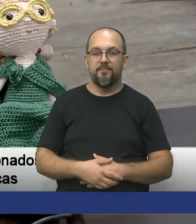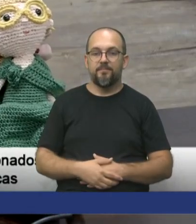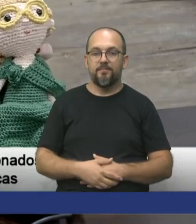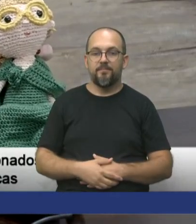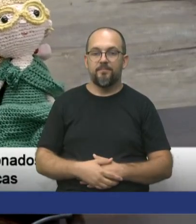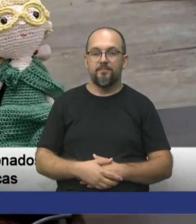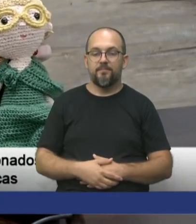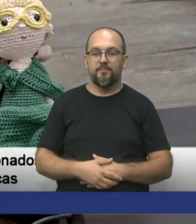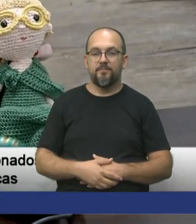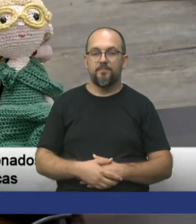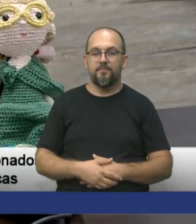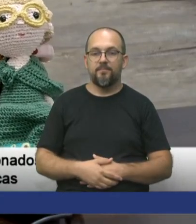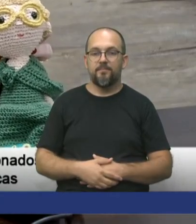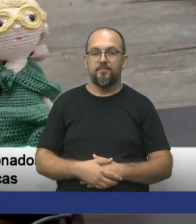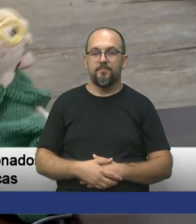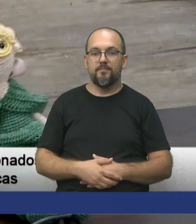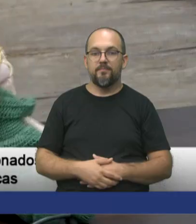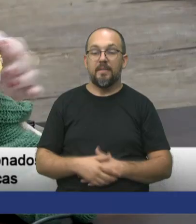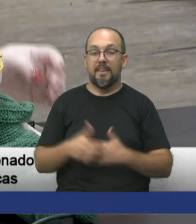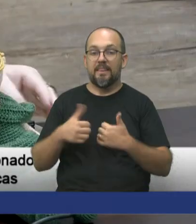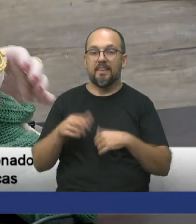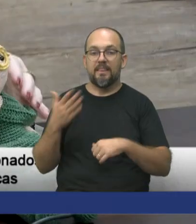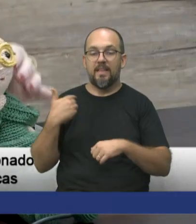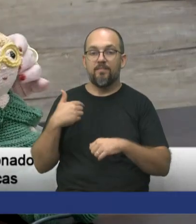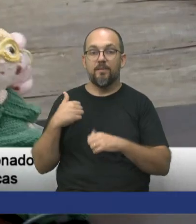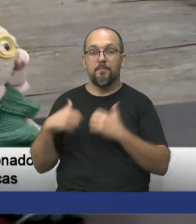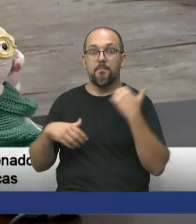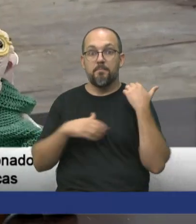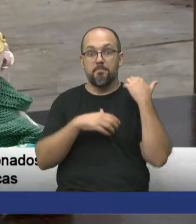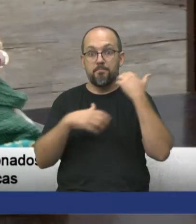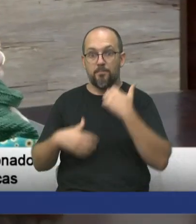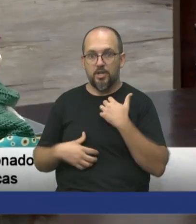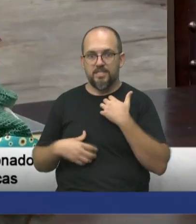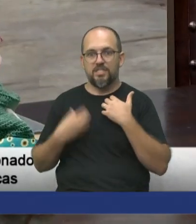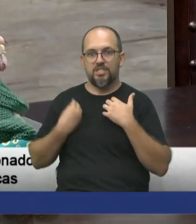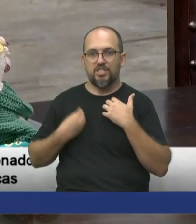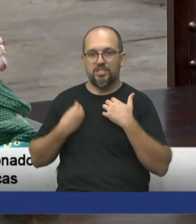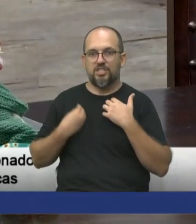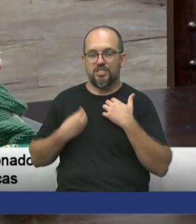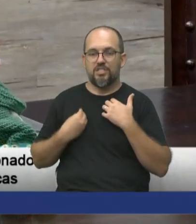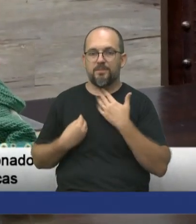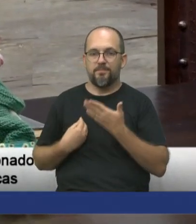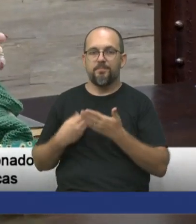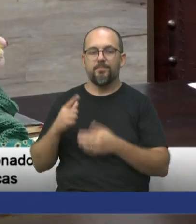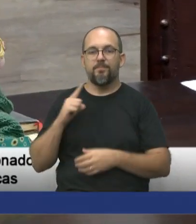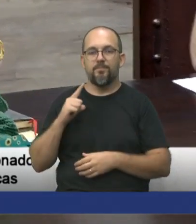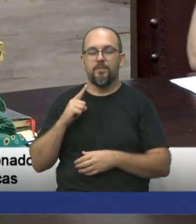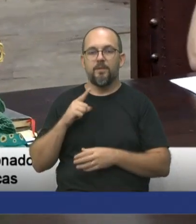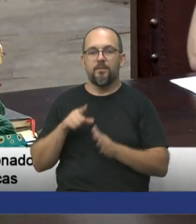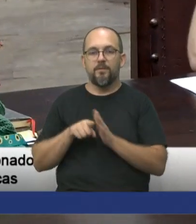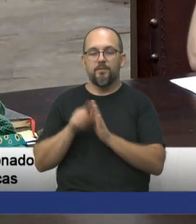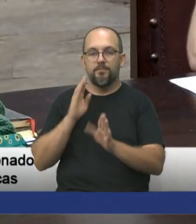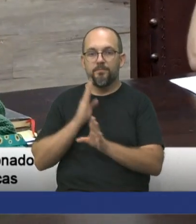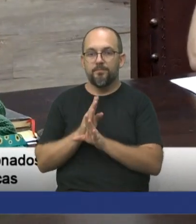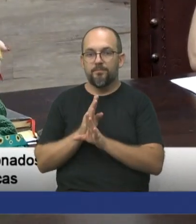eu estava exatamente assim trajada, e a Daniela tem o diagnóstico, né, de